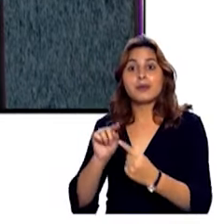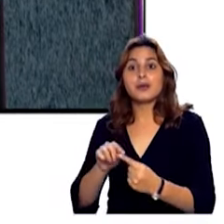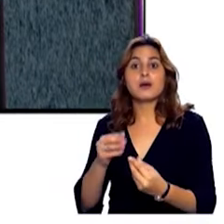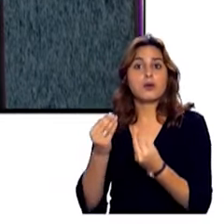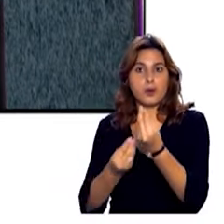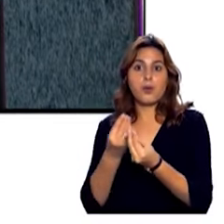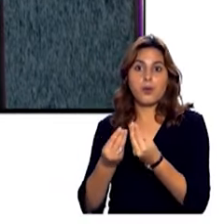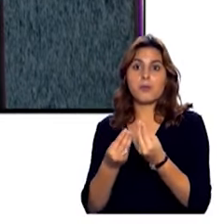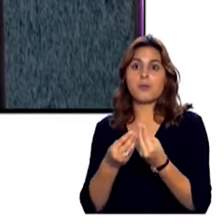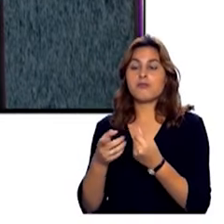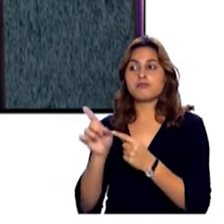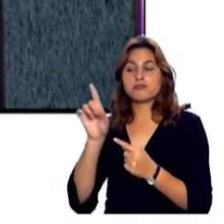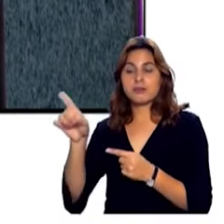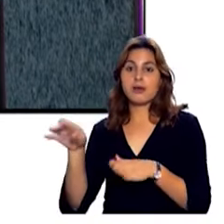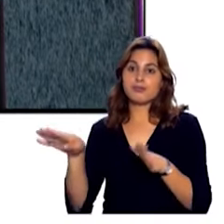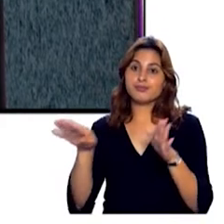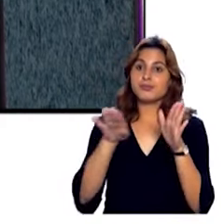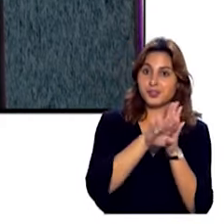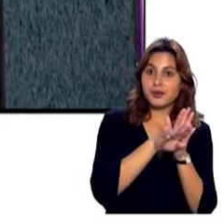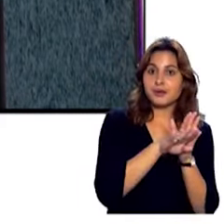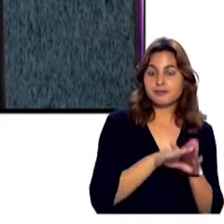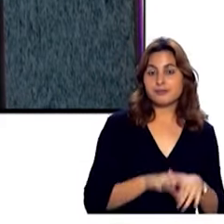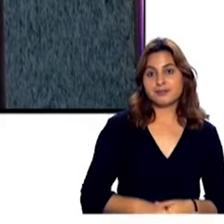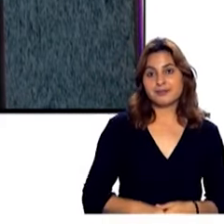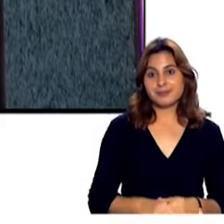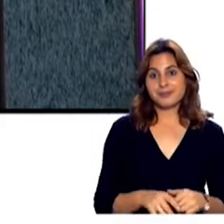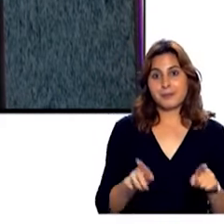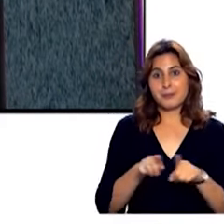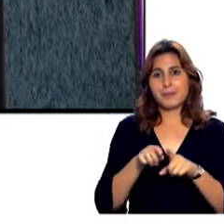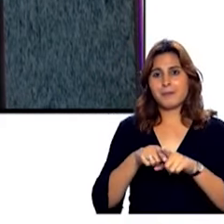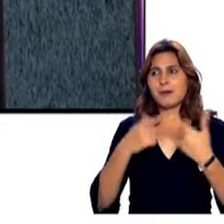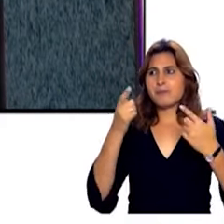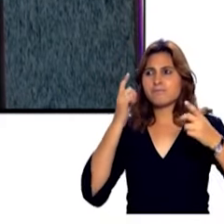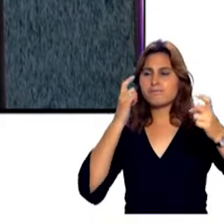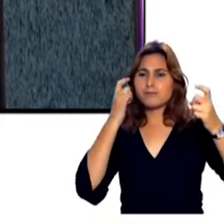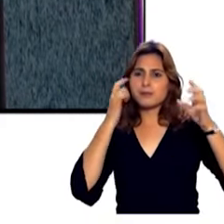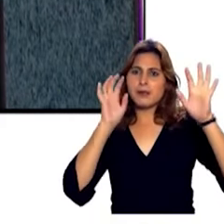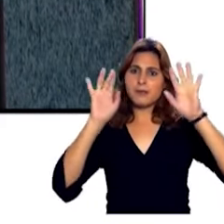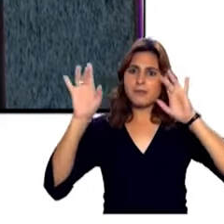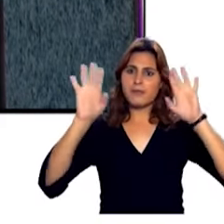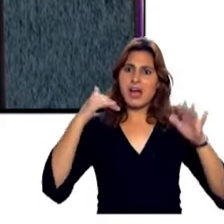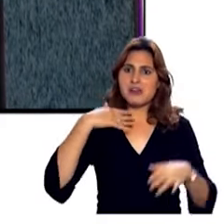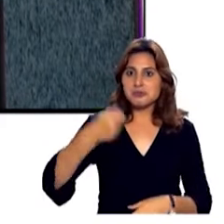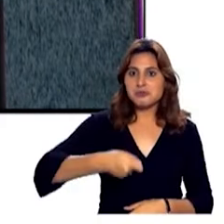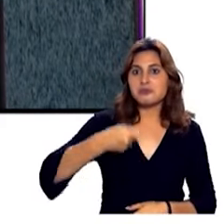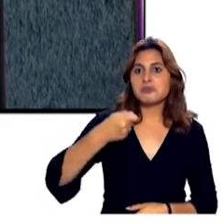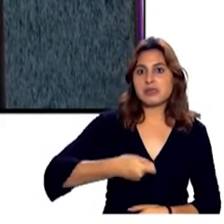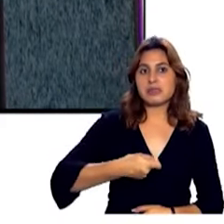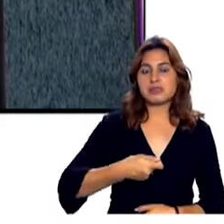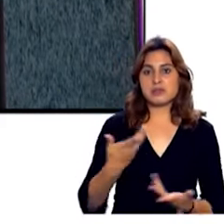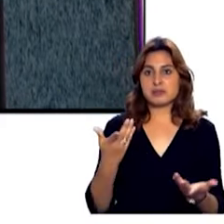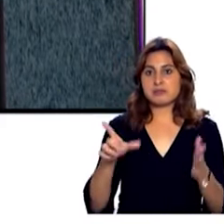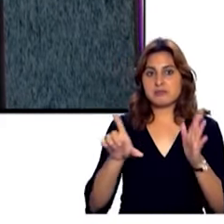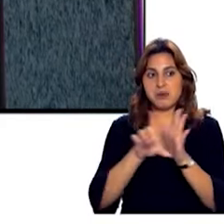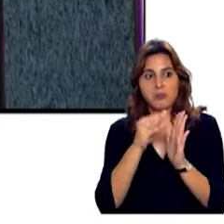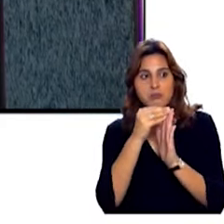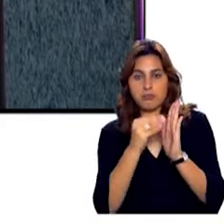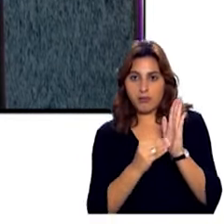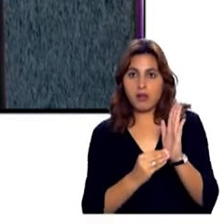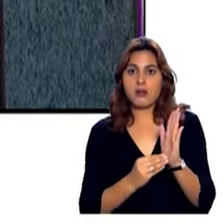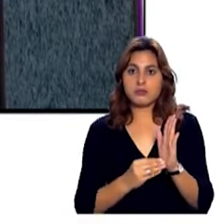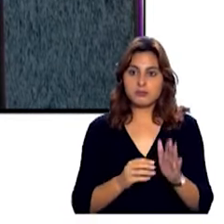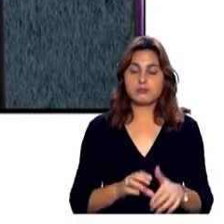também o pensamento dos vários intérpretes da Lei isso outorgar legitimidade